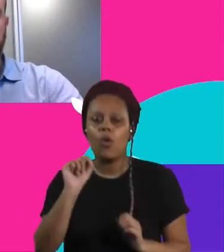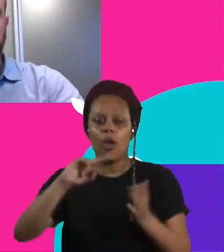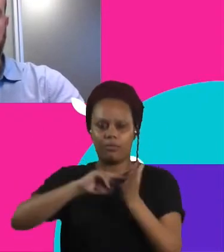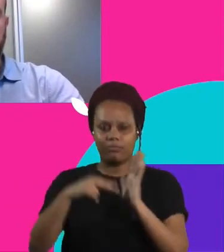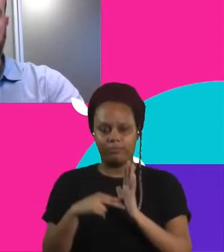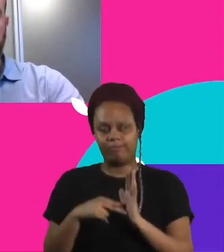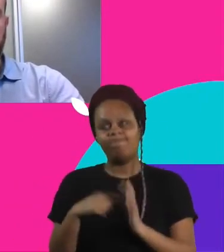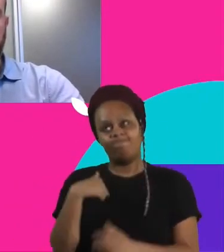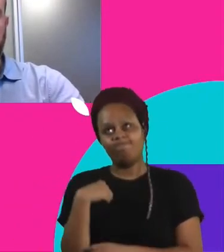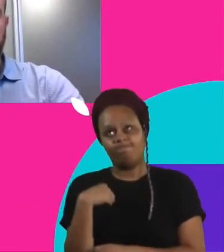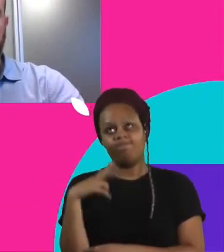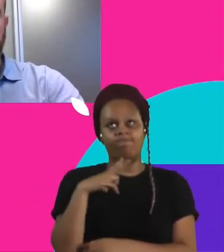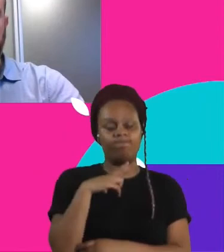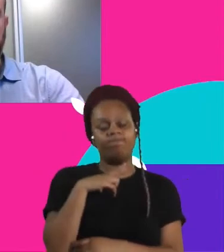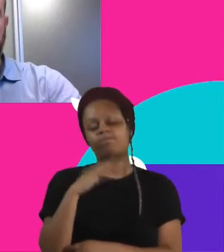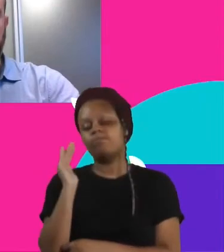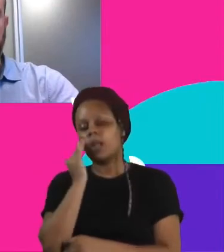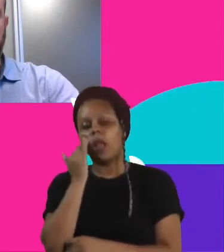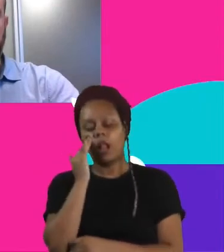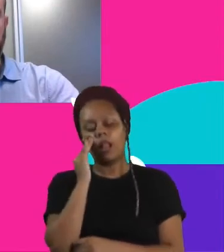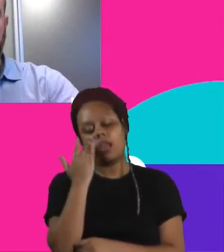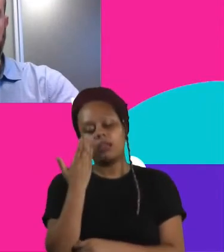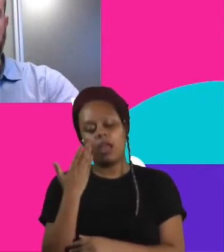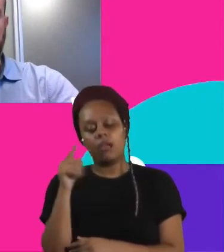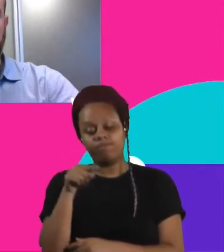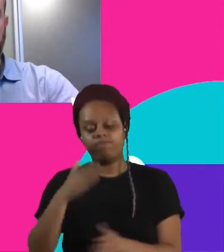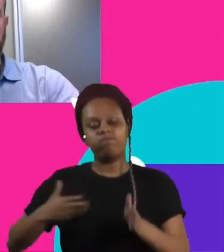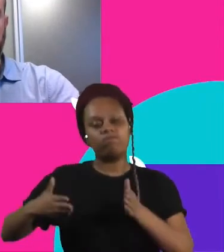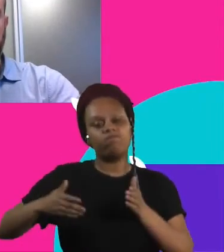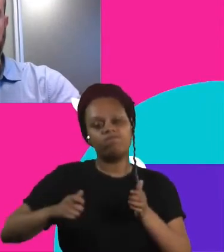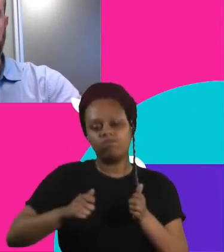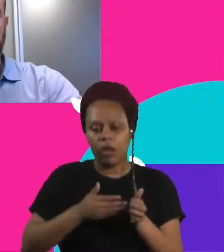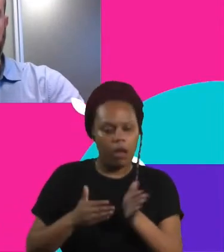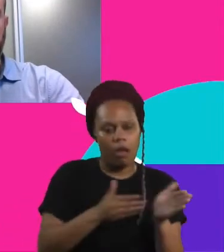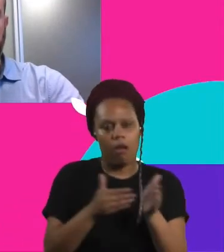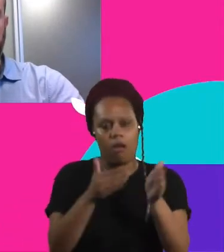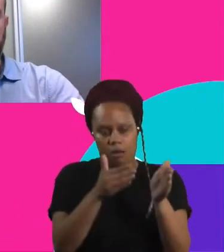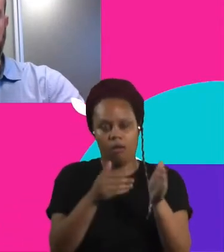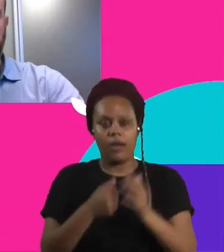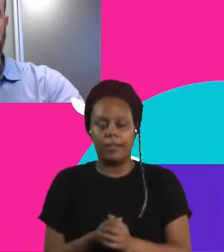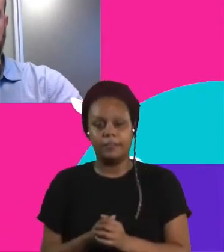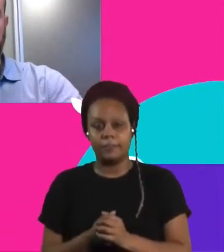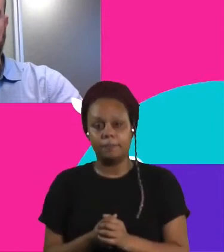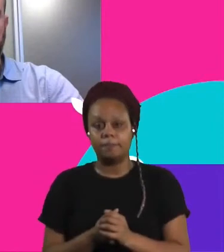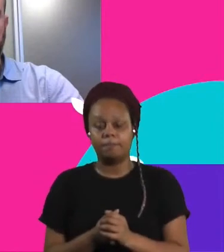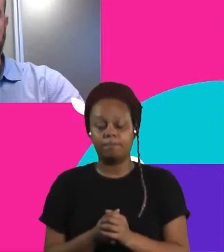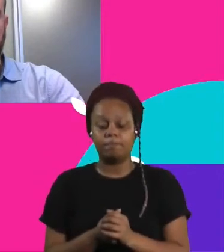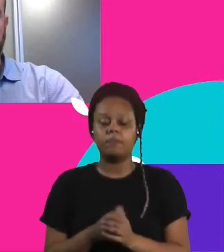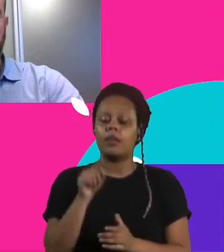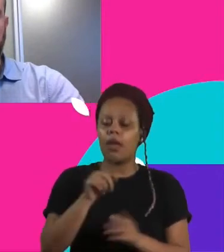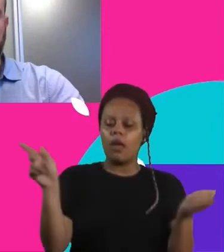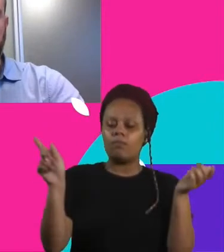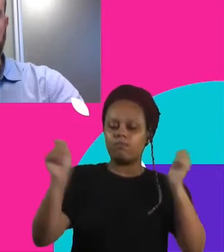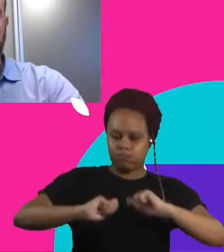particularmente acredito que esse é o caminho. A partir de agora, a gente vai ter cada vez mais esse tipo de aprendizado como forma de